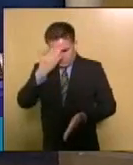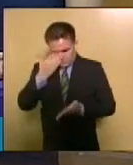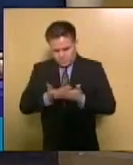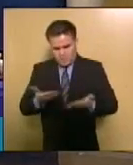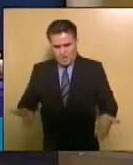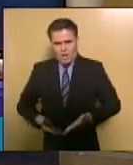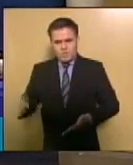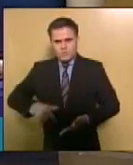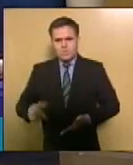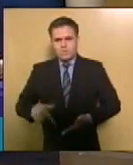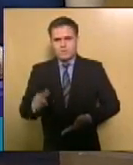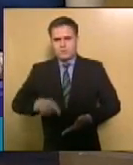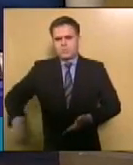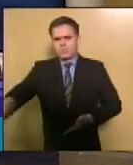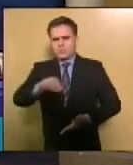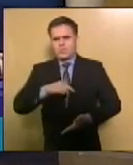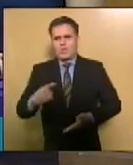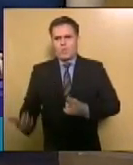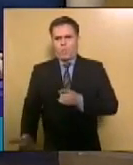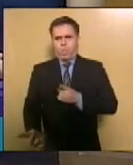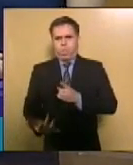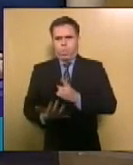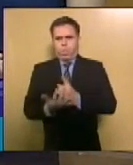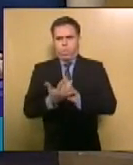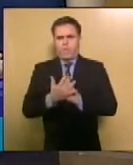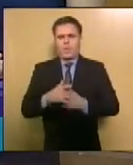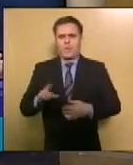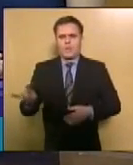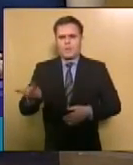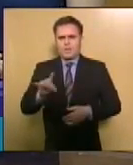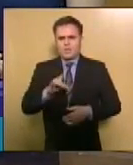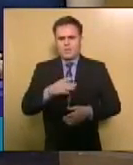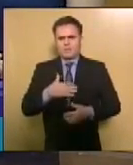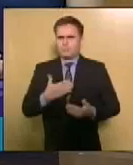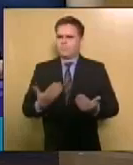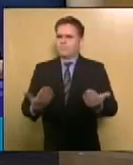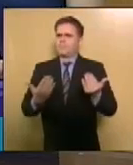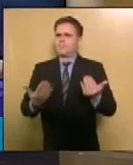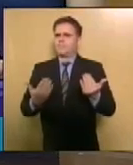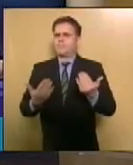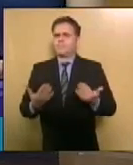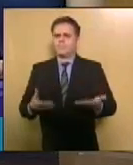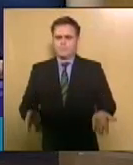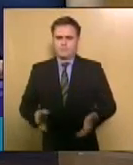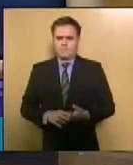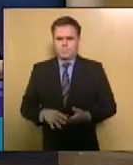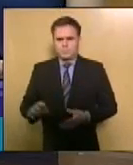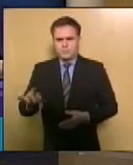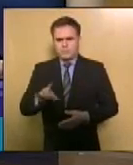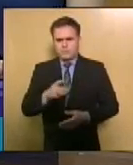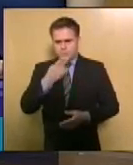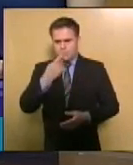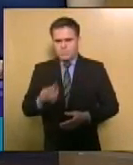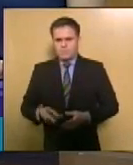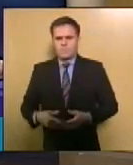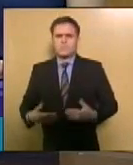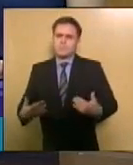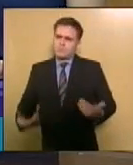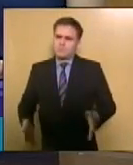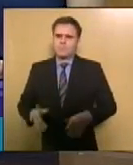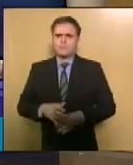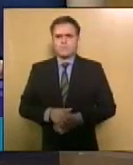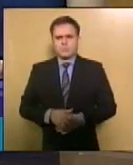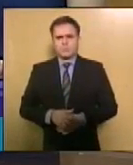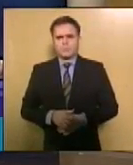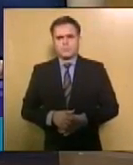veem do Banco Central muito a partir daquele relatório cada palavra é medida imagina se o cara do Banco Central vem hoje falar assim olha